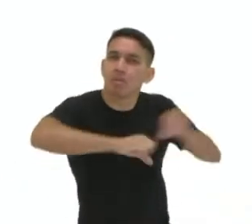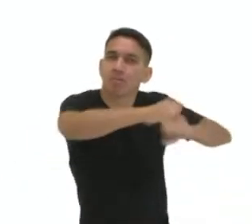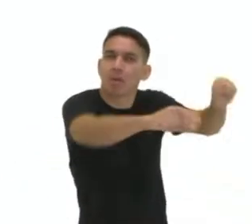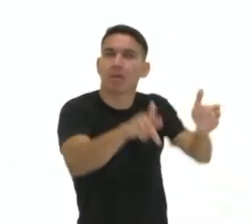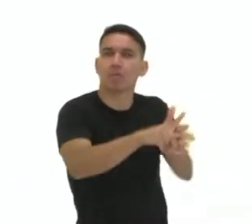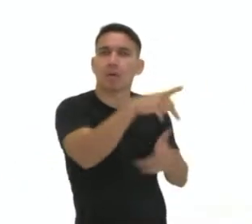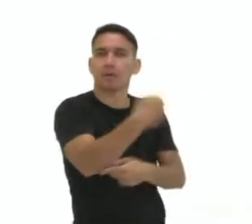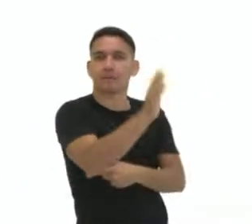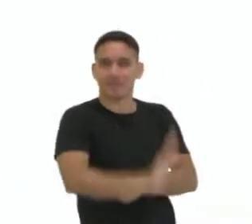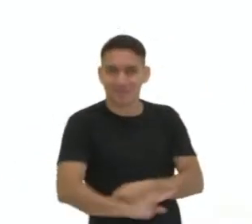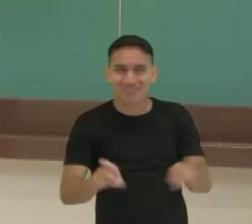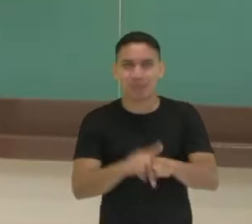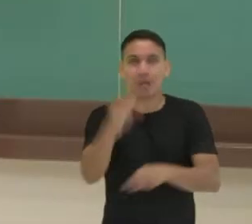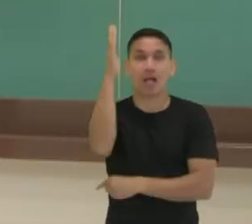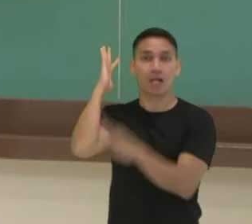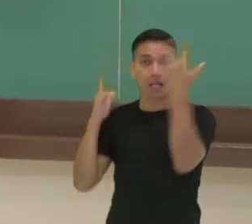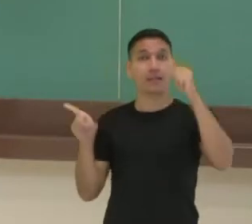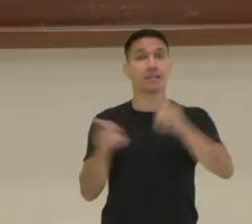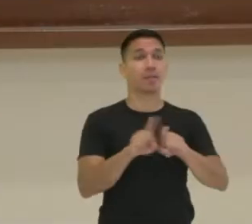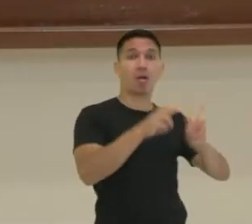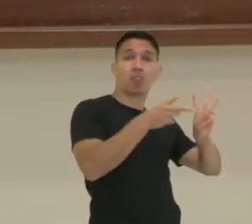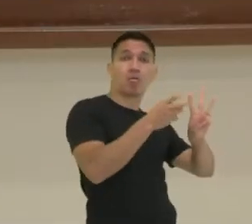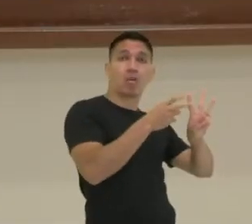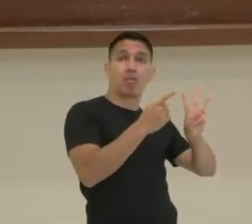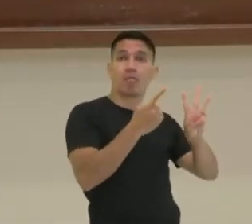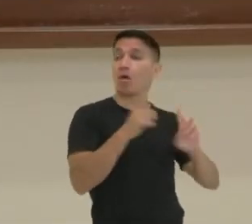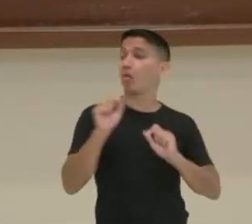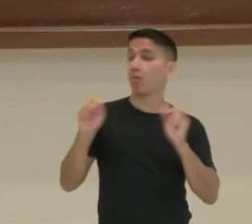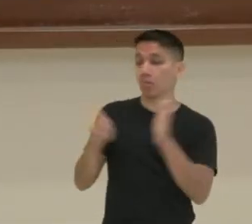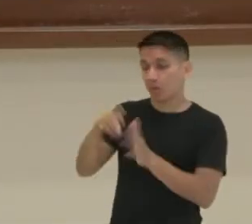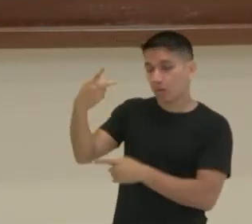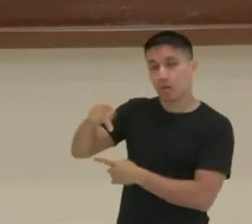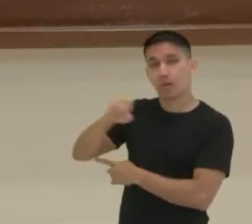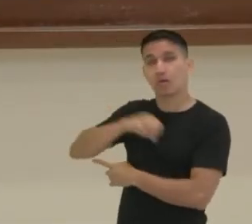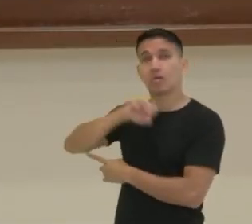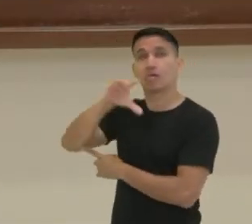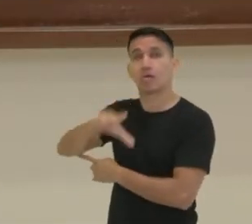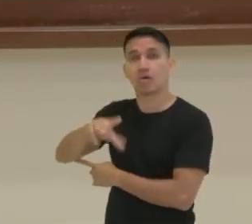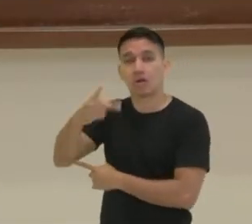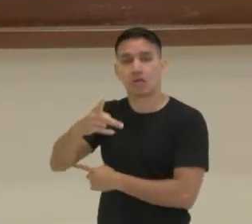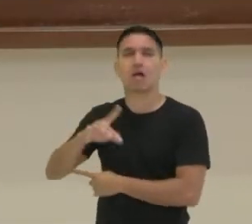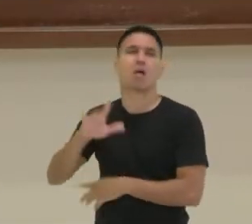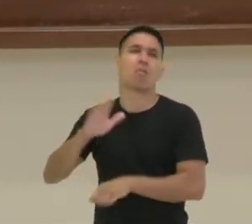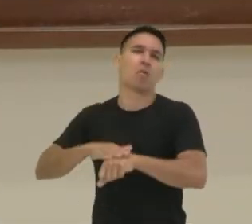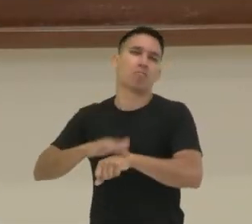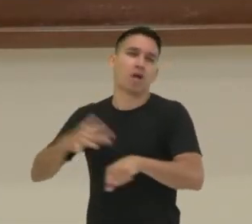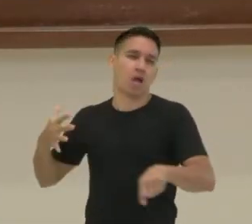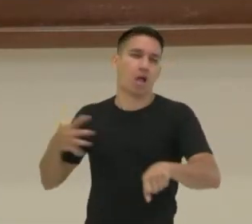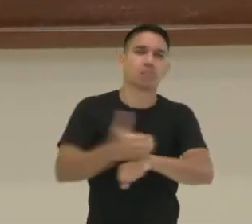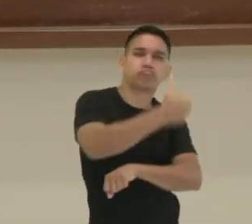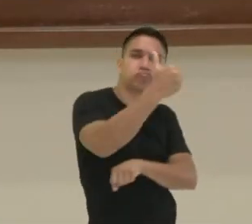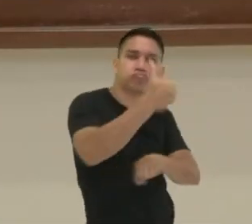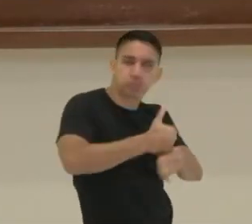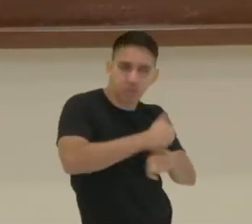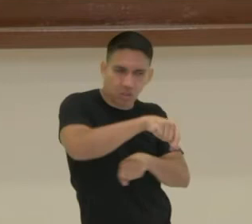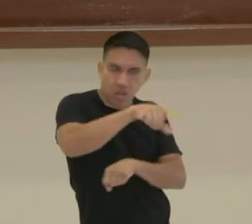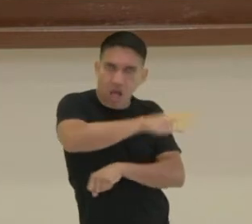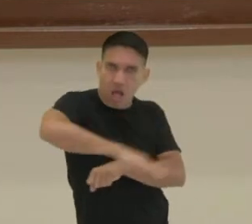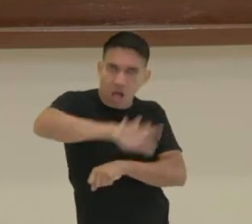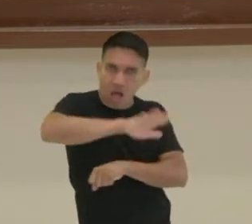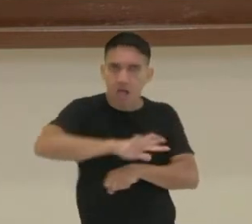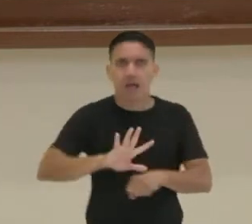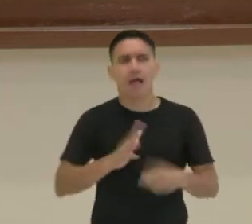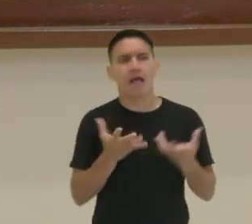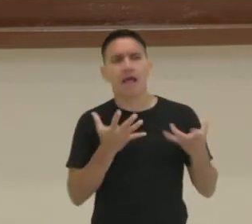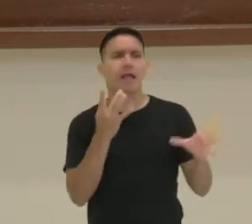dos povos indígenas pela coroa portuguesa. Então logo eles se apossaram dessas terras e eles queriam encontrar aqui